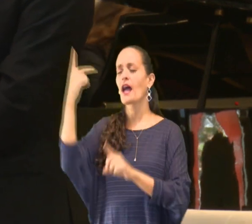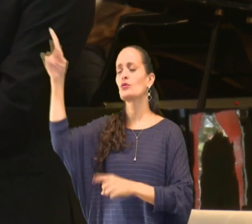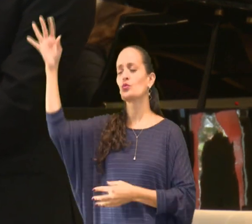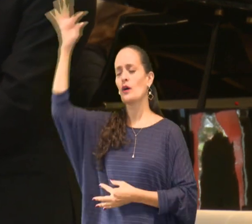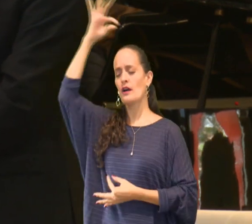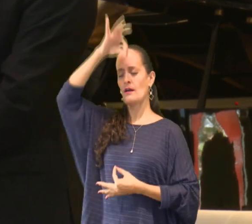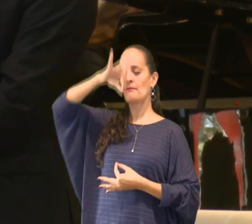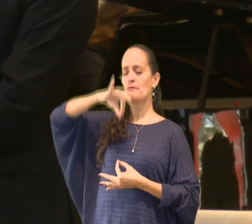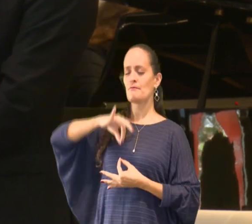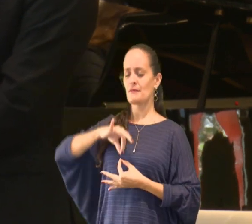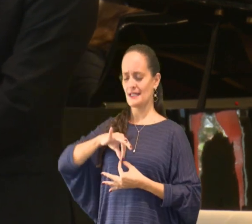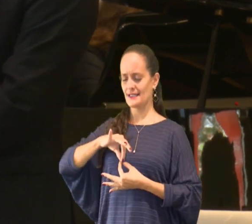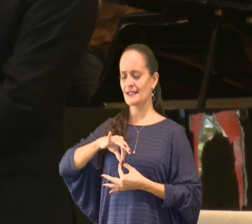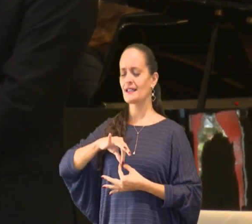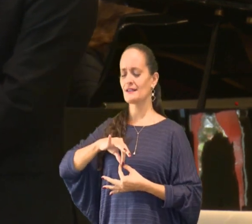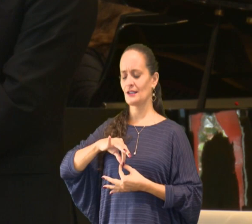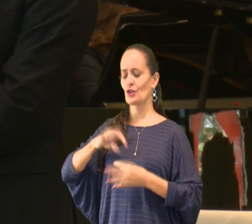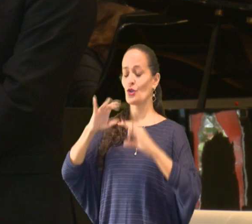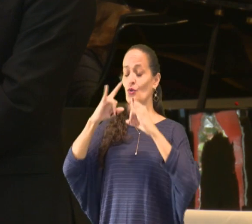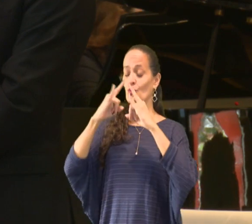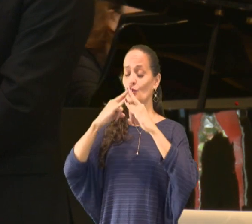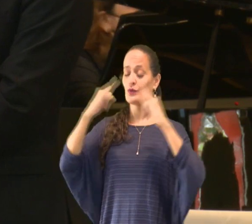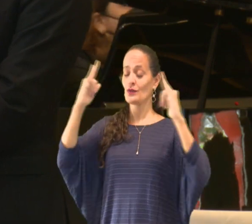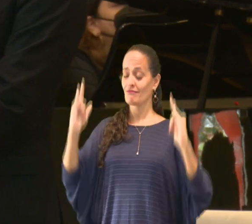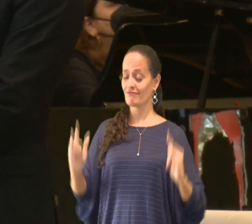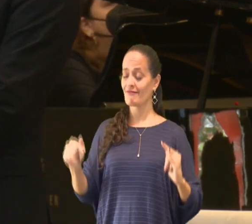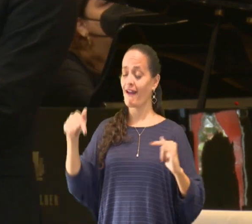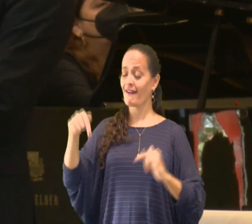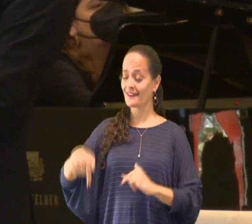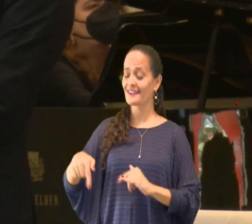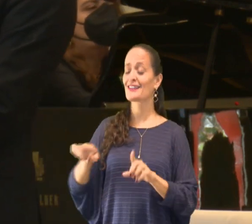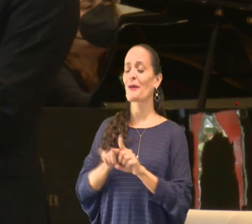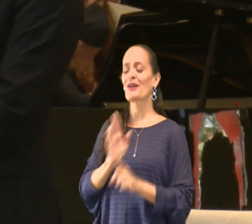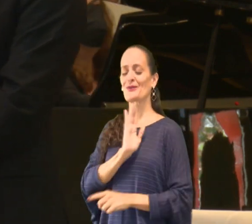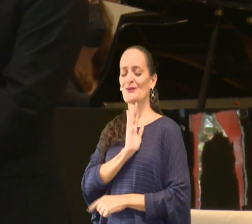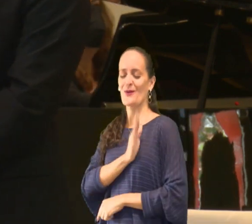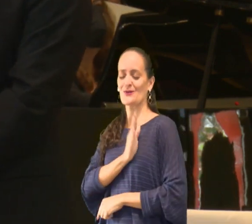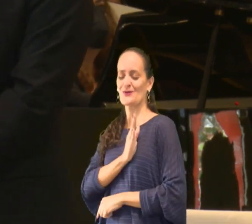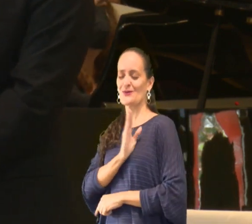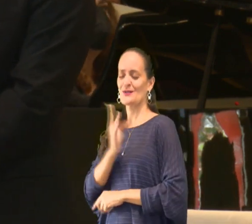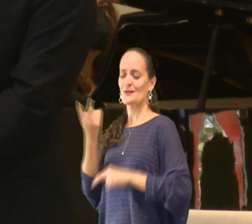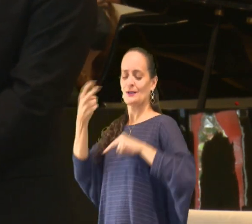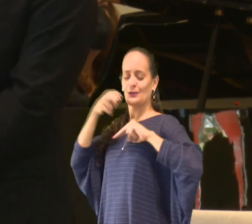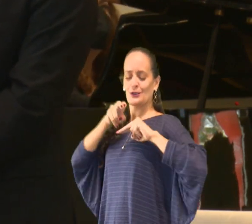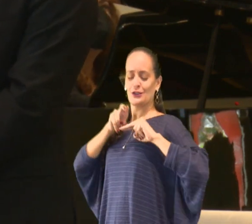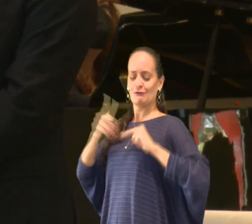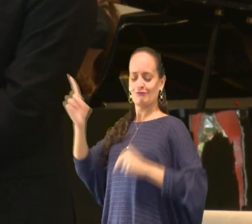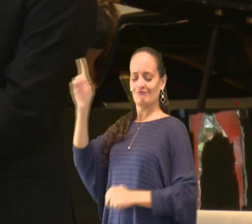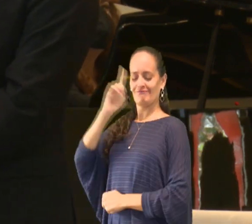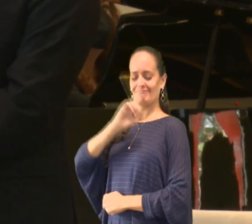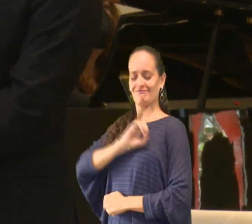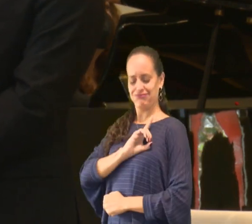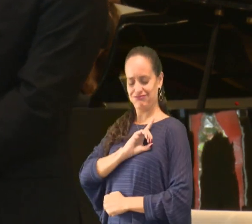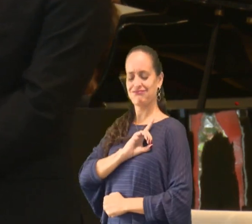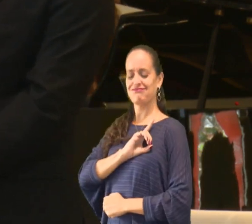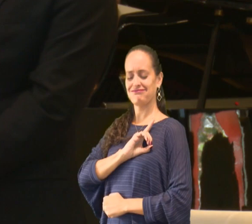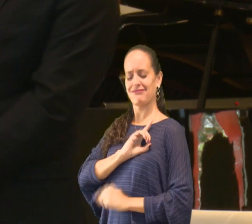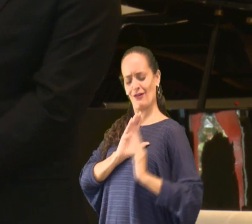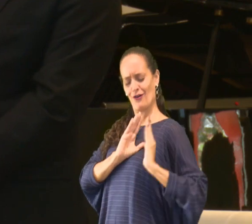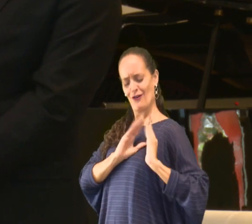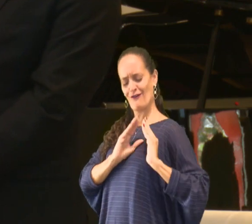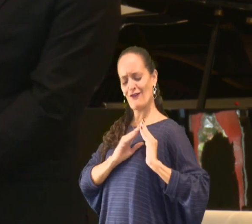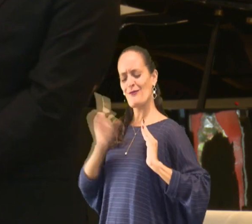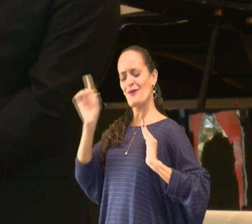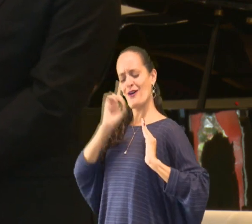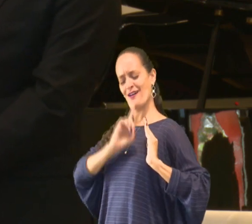presença. Na tenda do encontro, o nosso coração. Habita, Senhor, conosco. Vem fazer morada